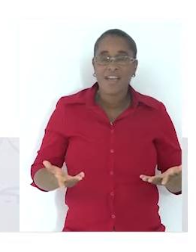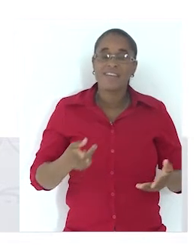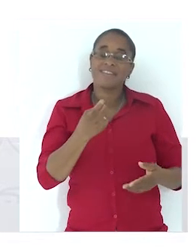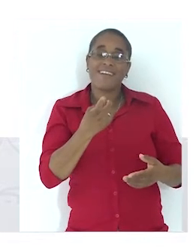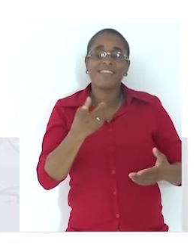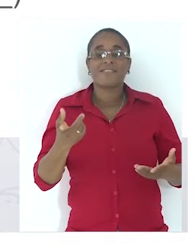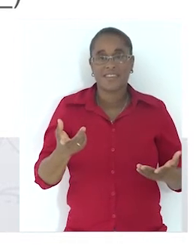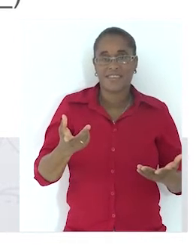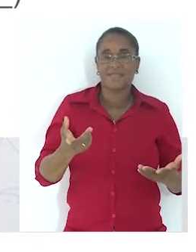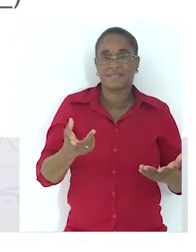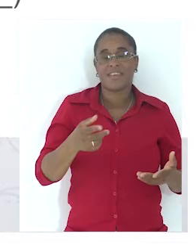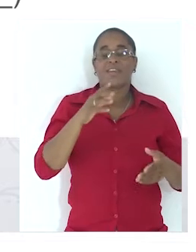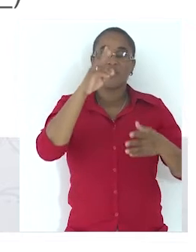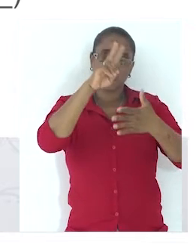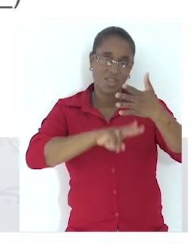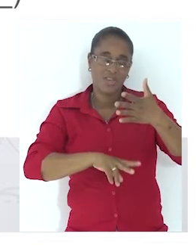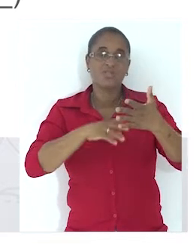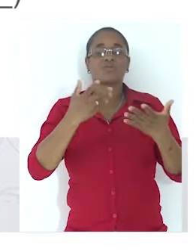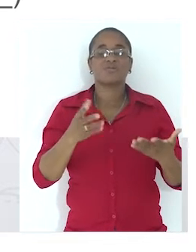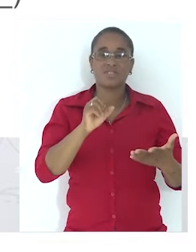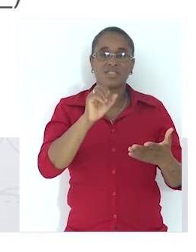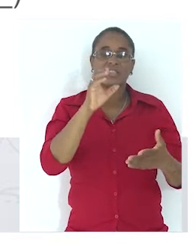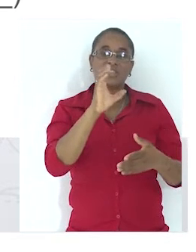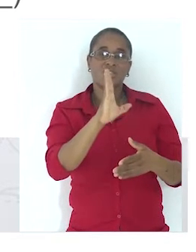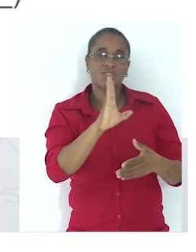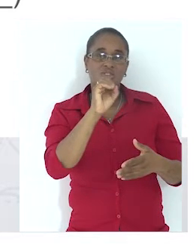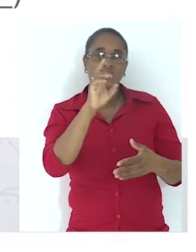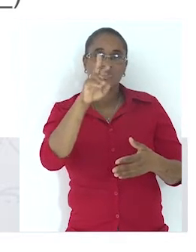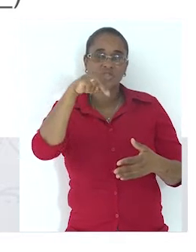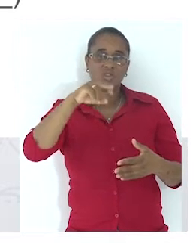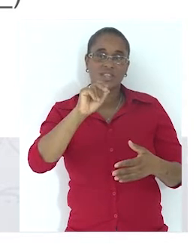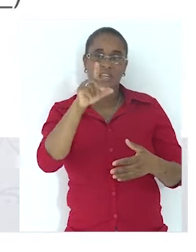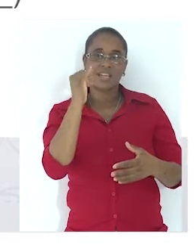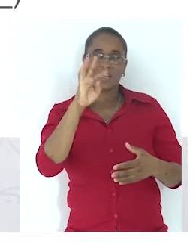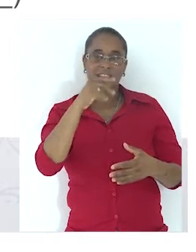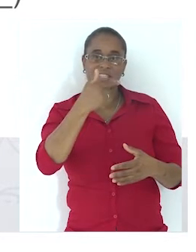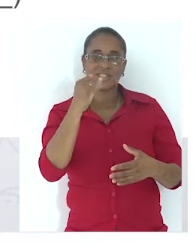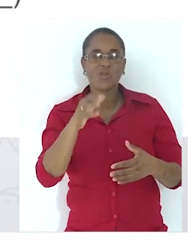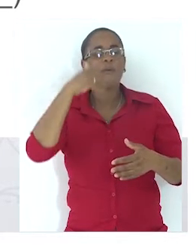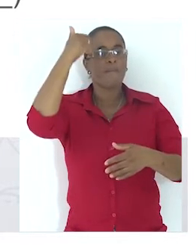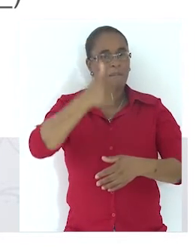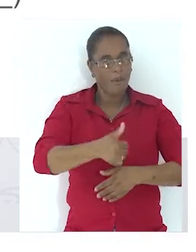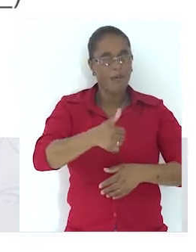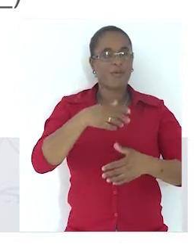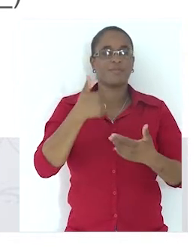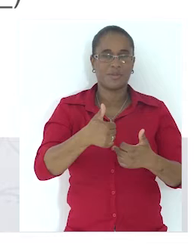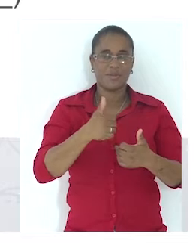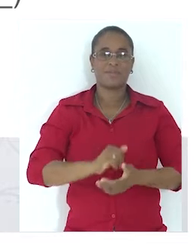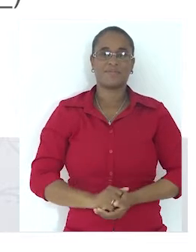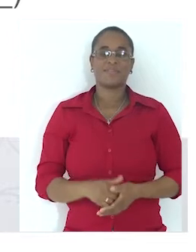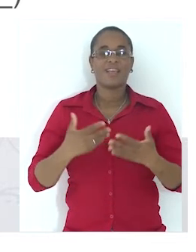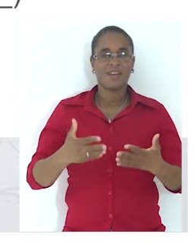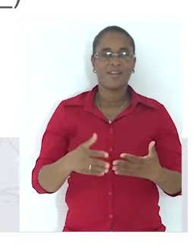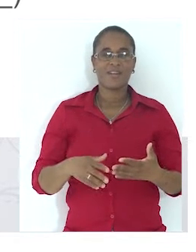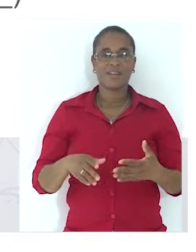resta? É um texto do gênero jornalístico. Boa! Muito bem.